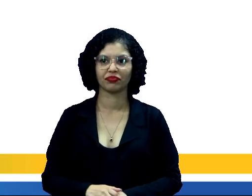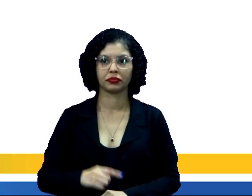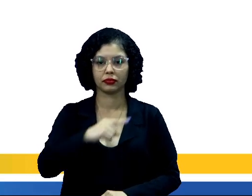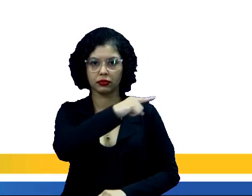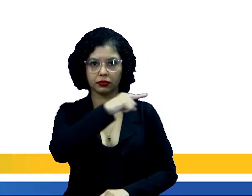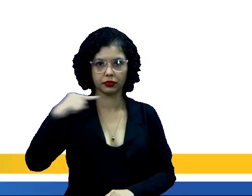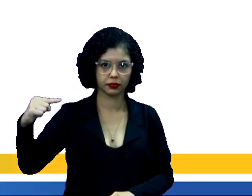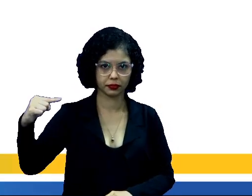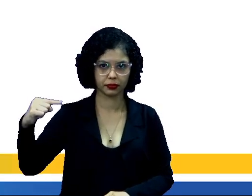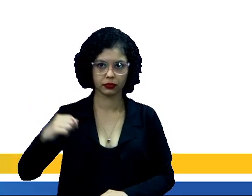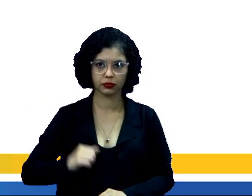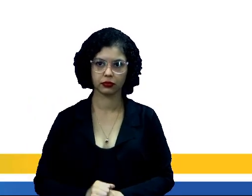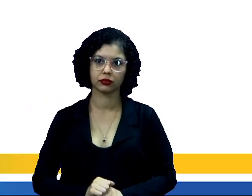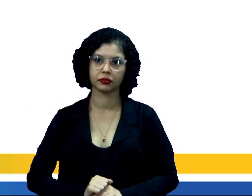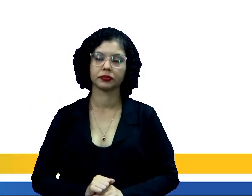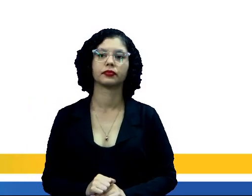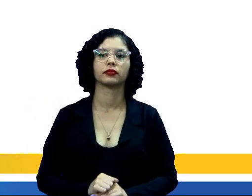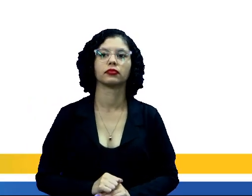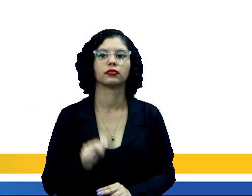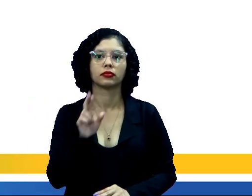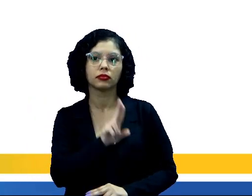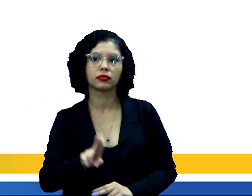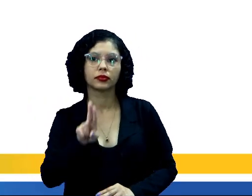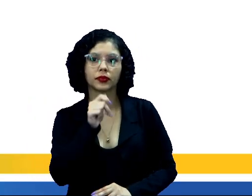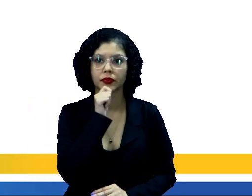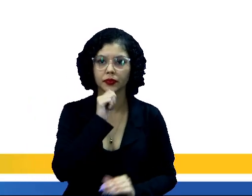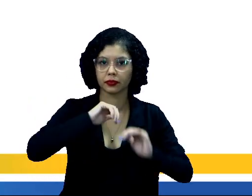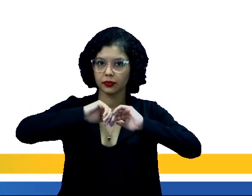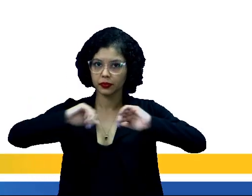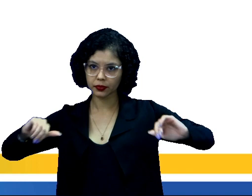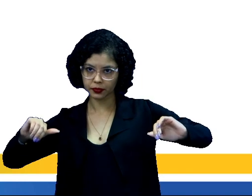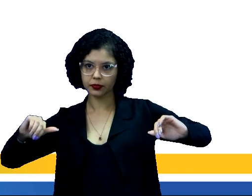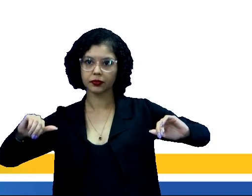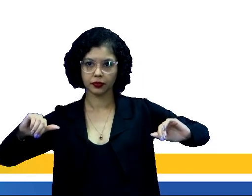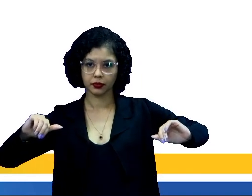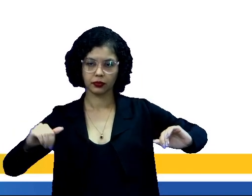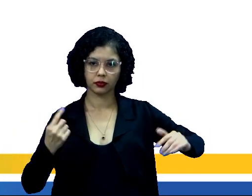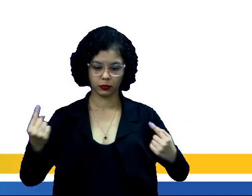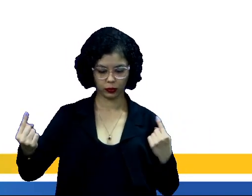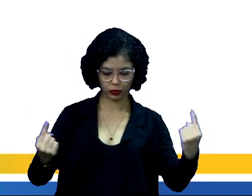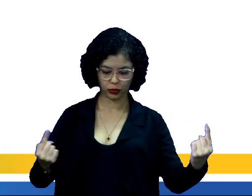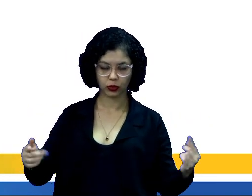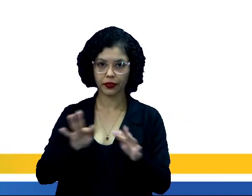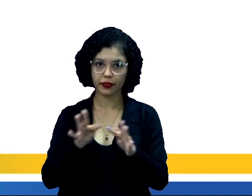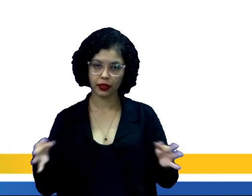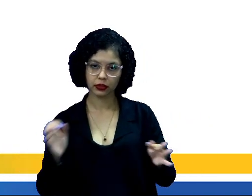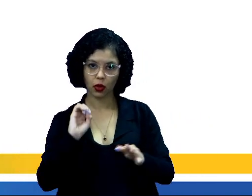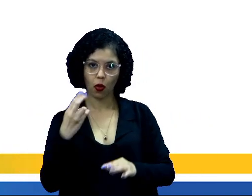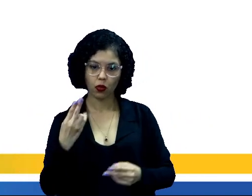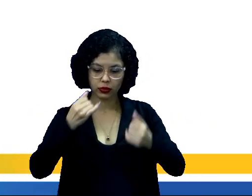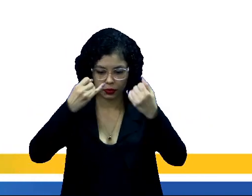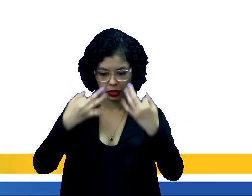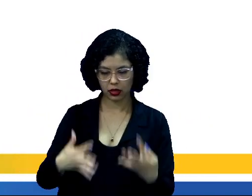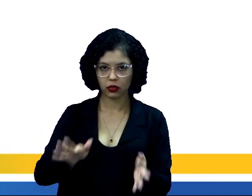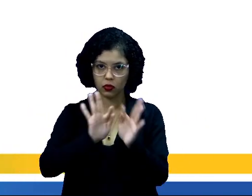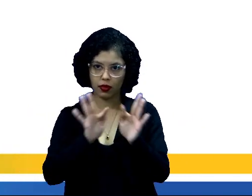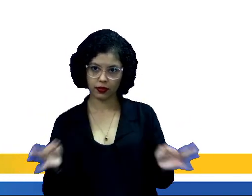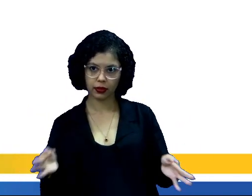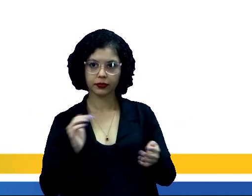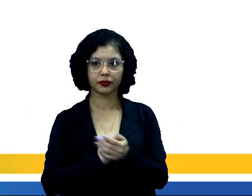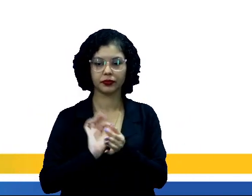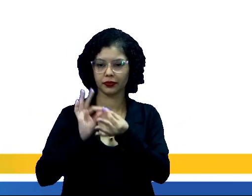O travessão, ou dash, é utilizado para separar uma oração ou explicação dentro de uma frase